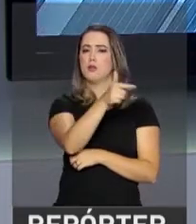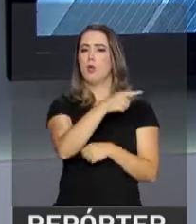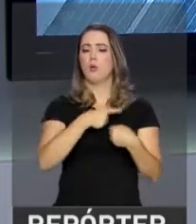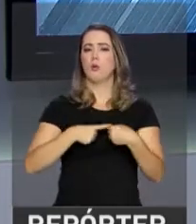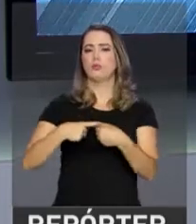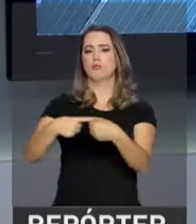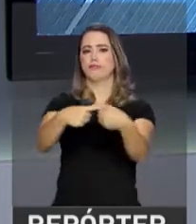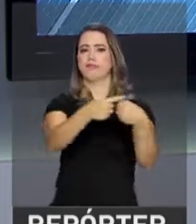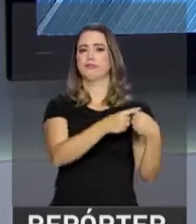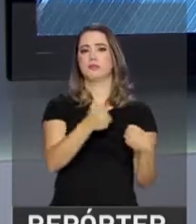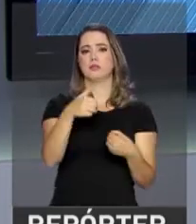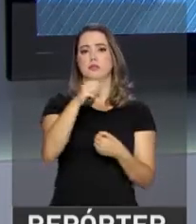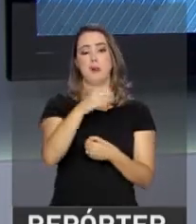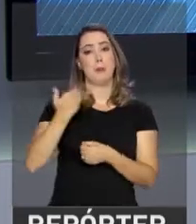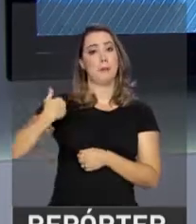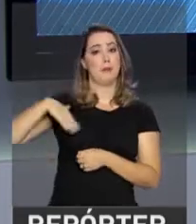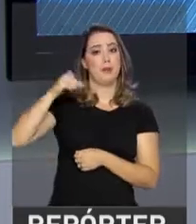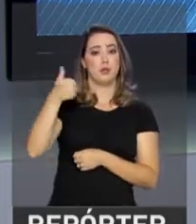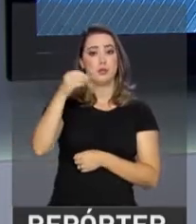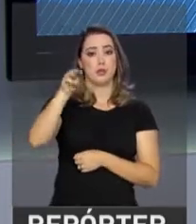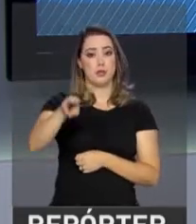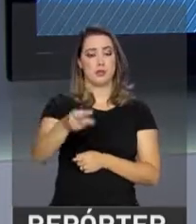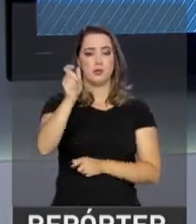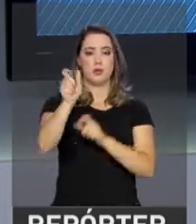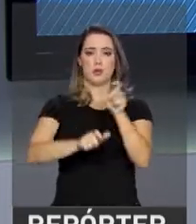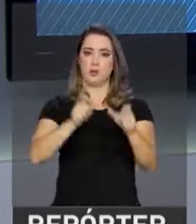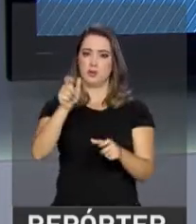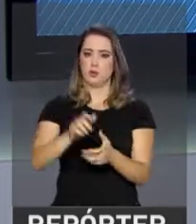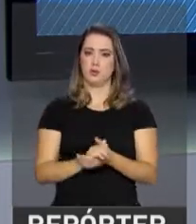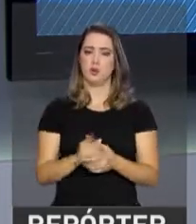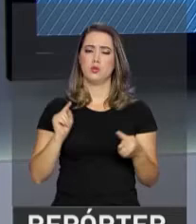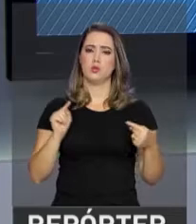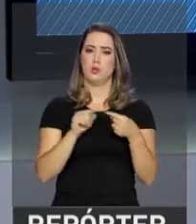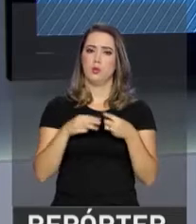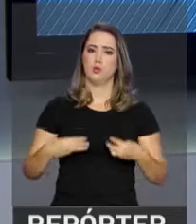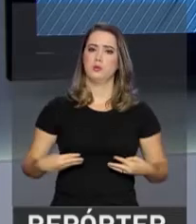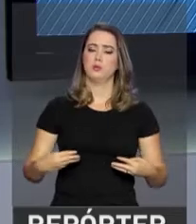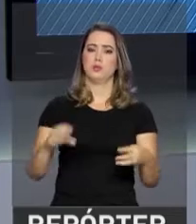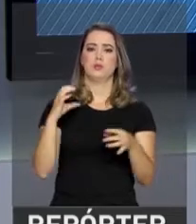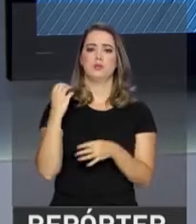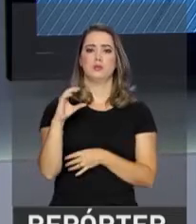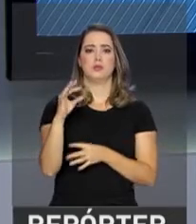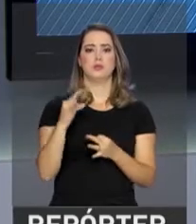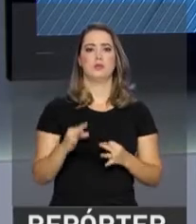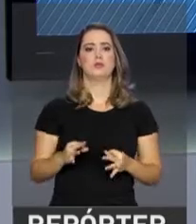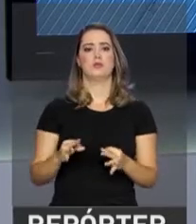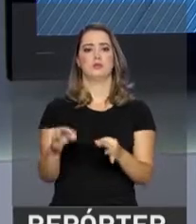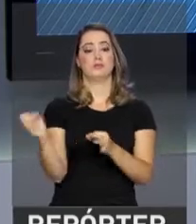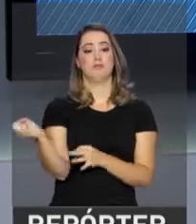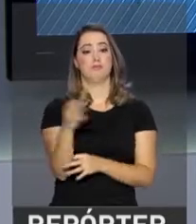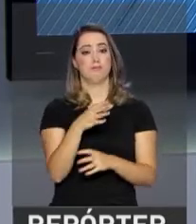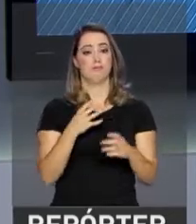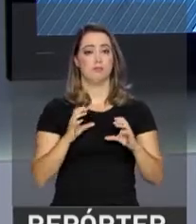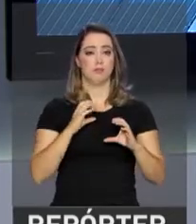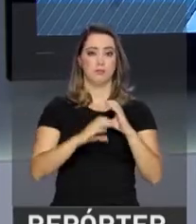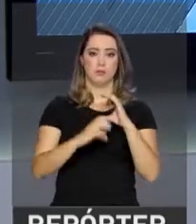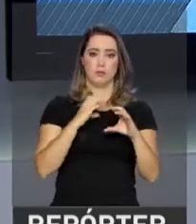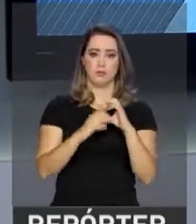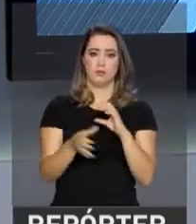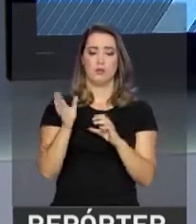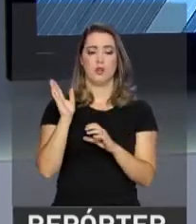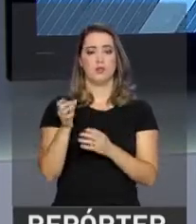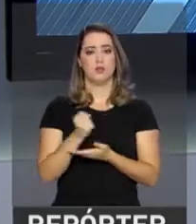população atendida ultrapassa 10 milhões de habitantes de acordo com o ministério da ciência tecnologia e inovações e